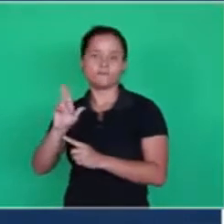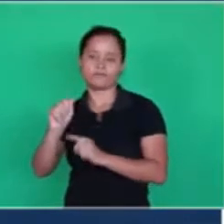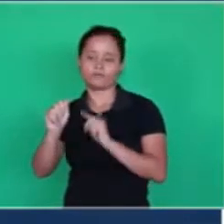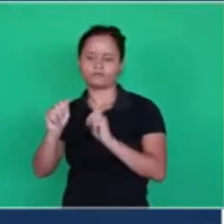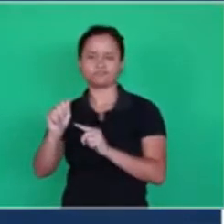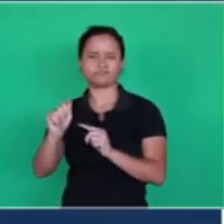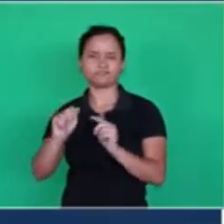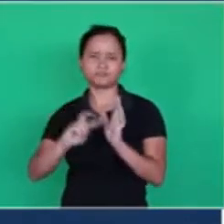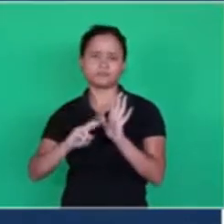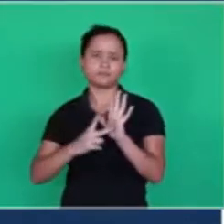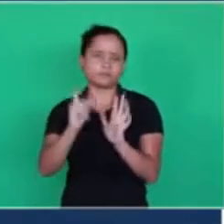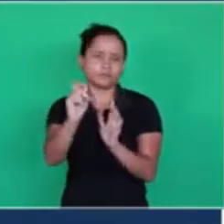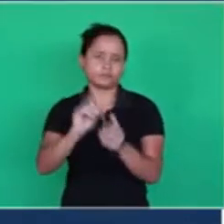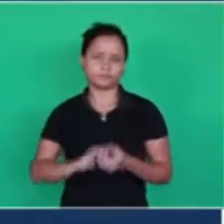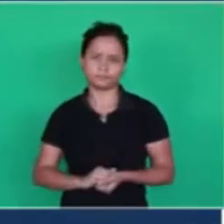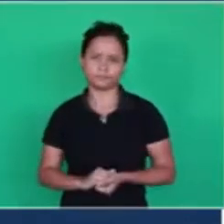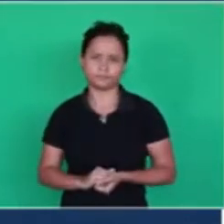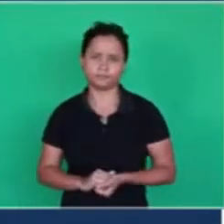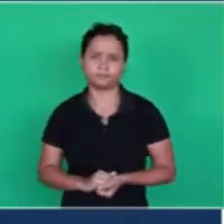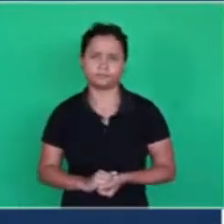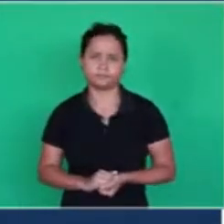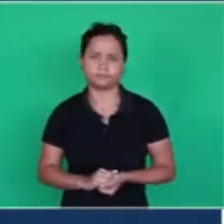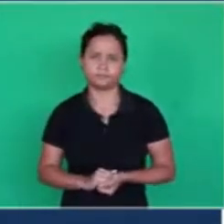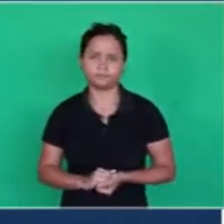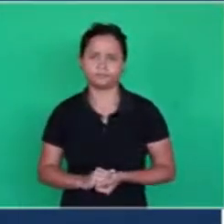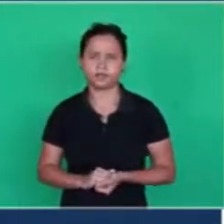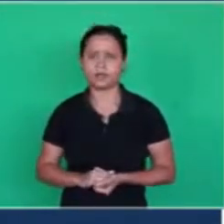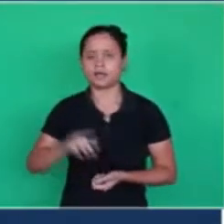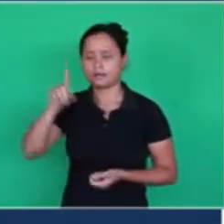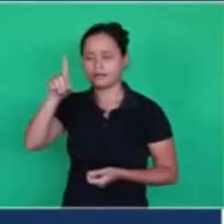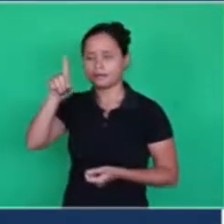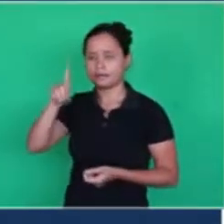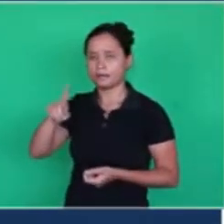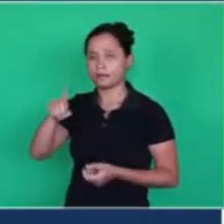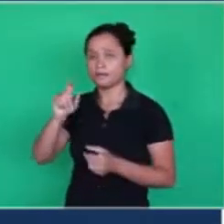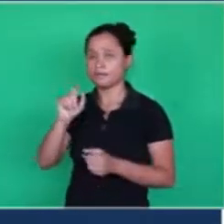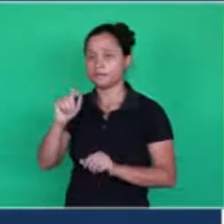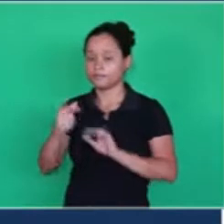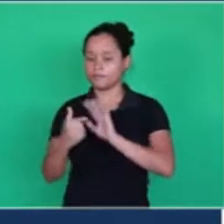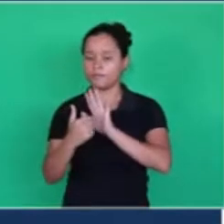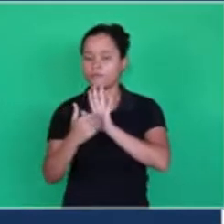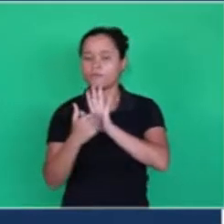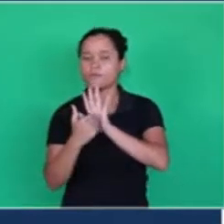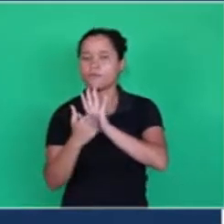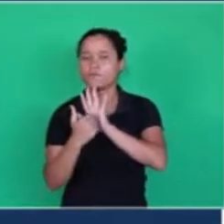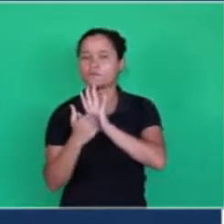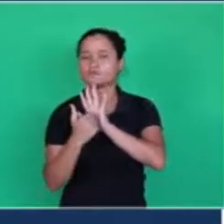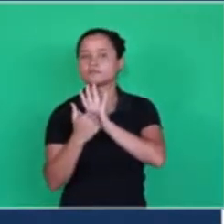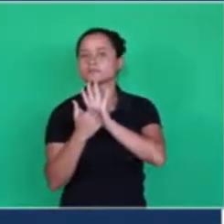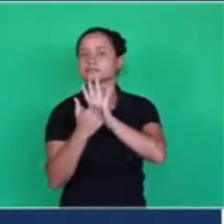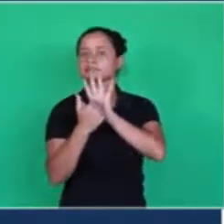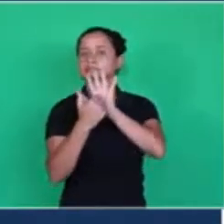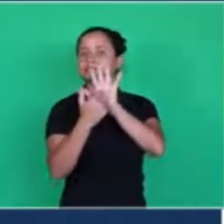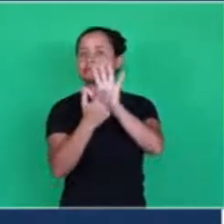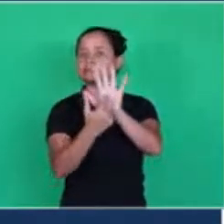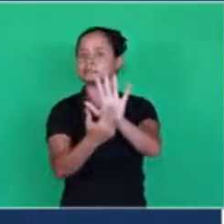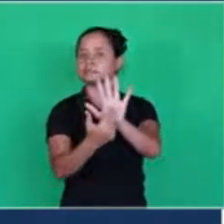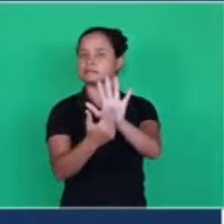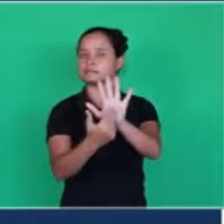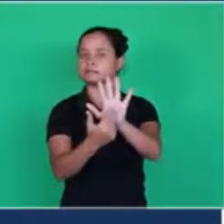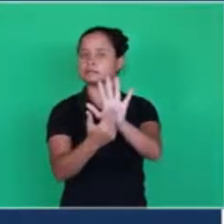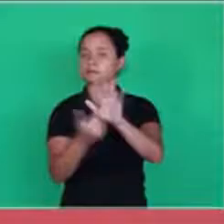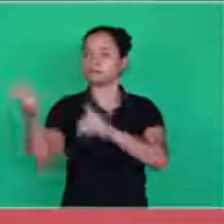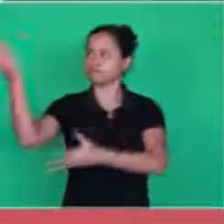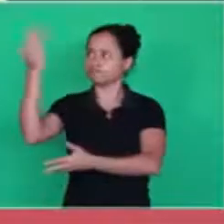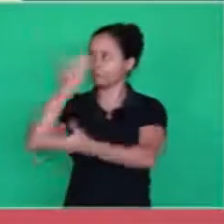seguinte, é aquilo que ela traz para manter a nossa relação com